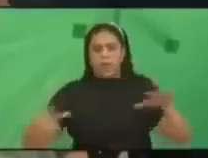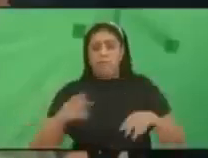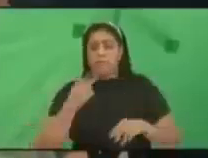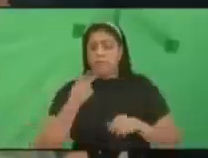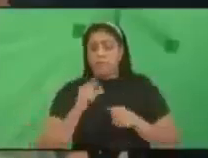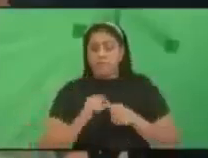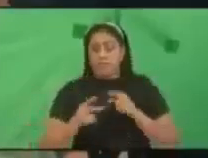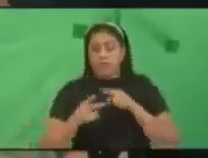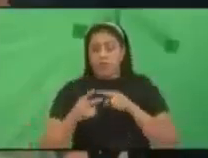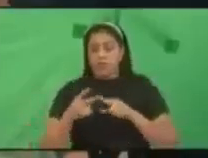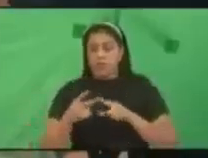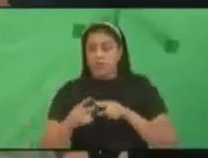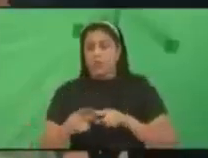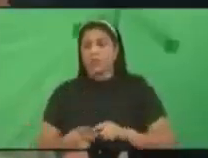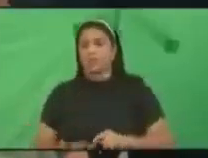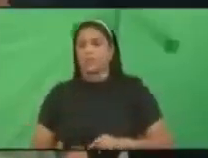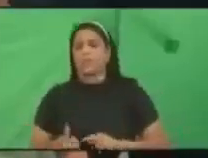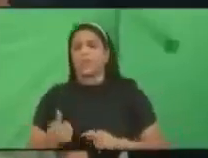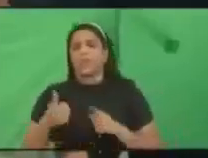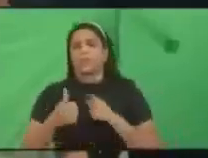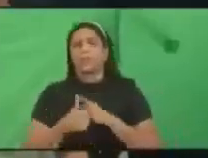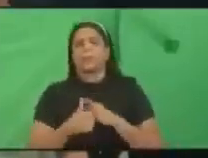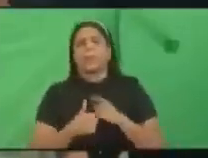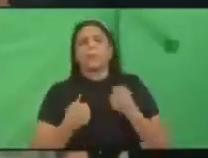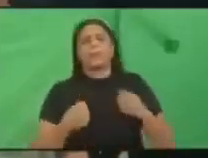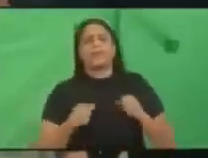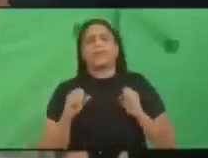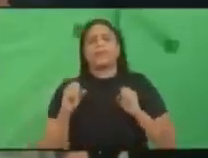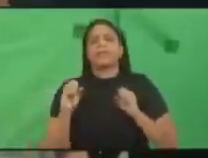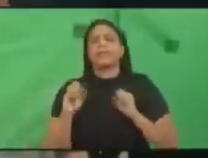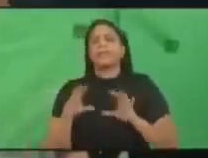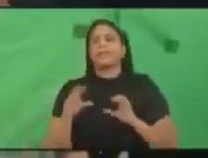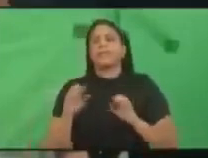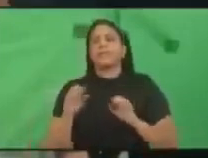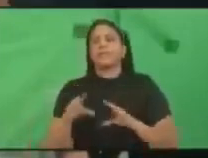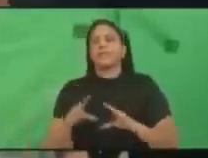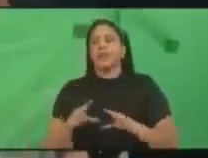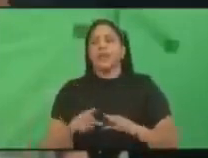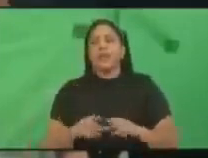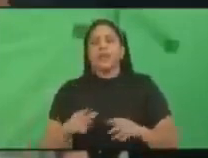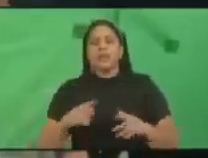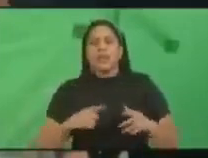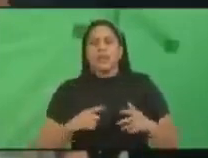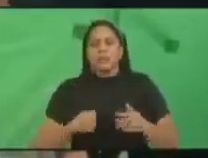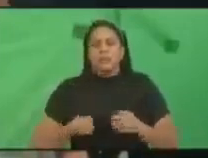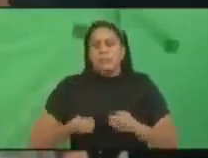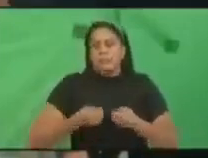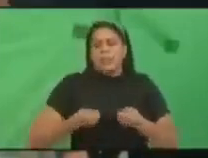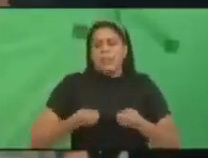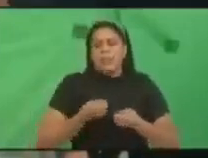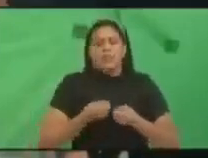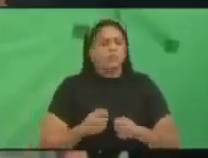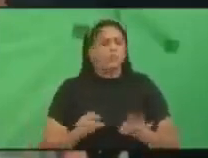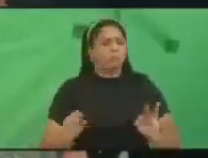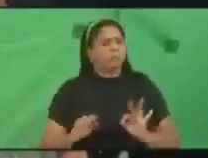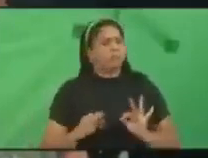Primeiro, o cristianismo precisa ser ensinado sem deturpações.